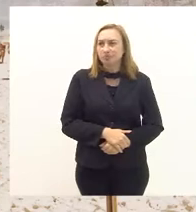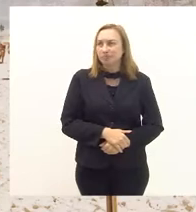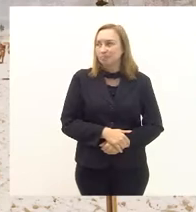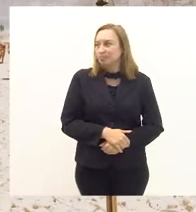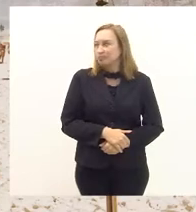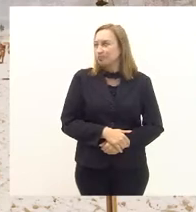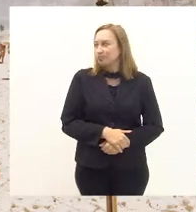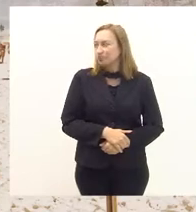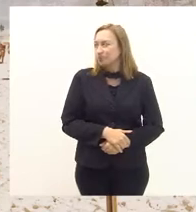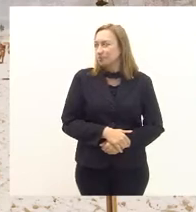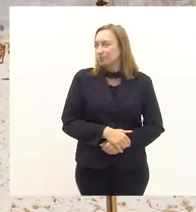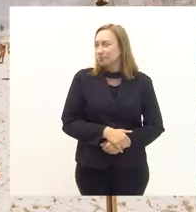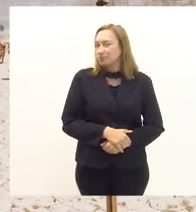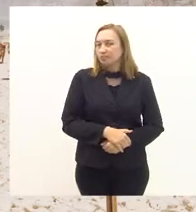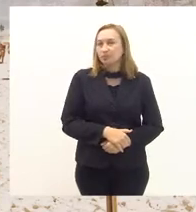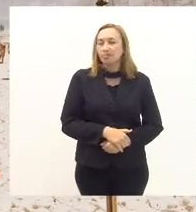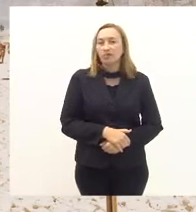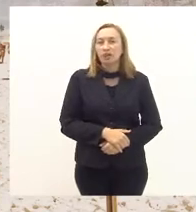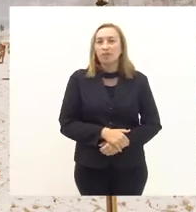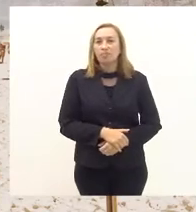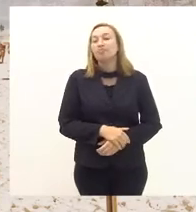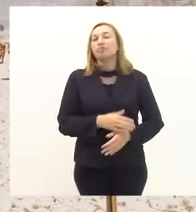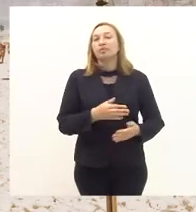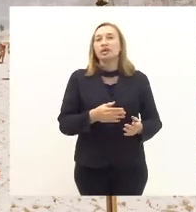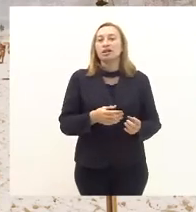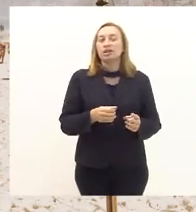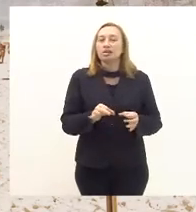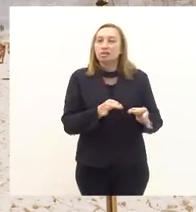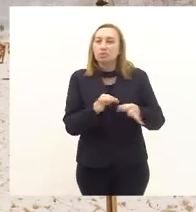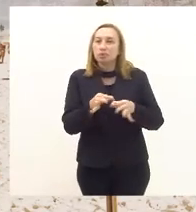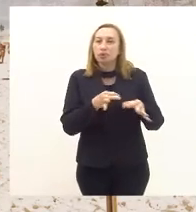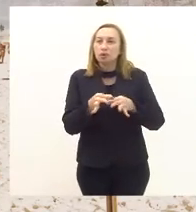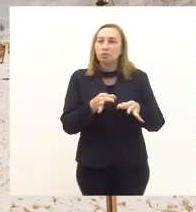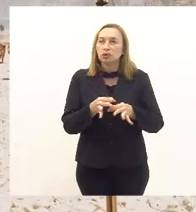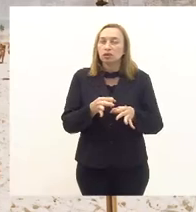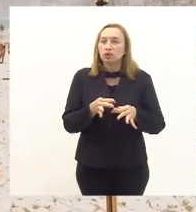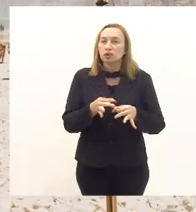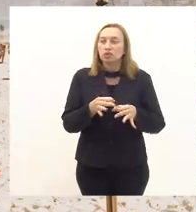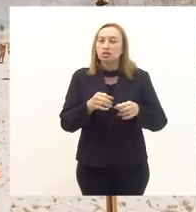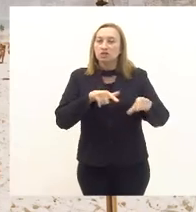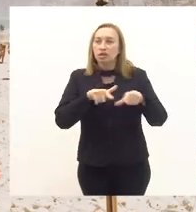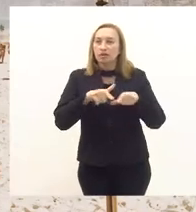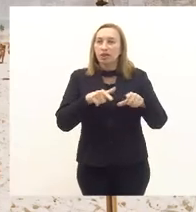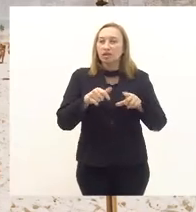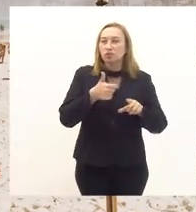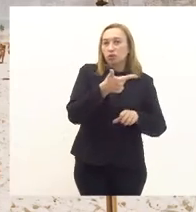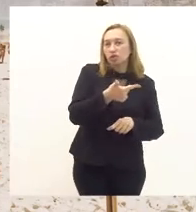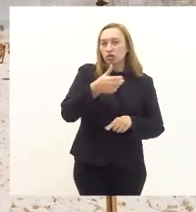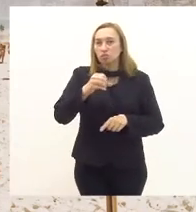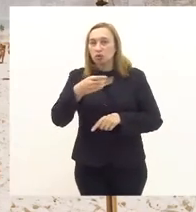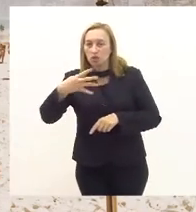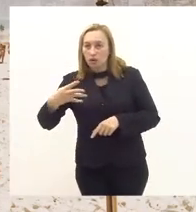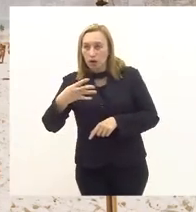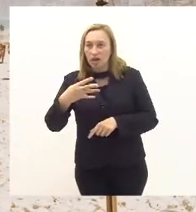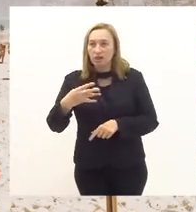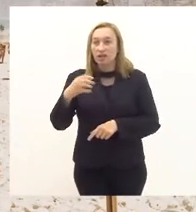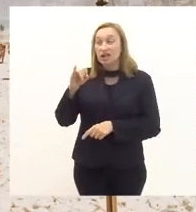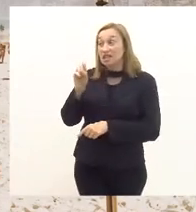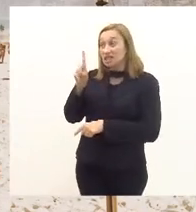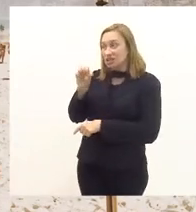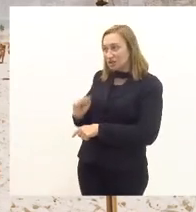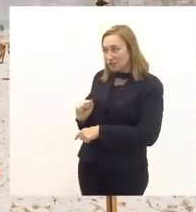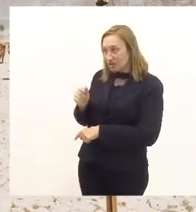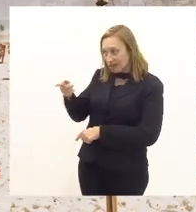uma estrada muito consolidada. Esse programa ele vem de um trabalho desde 2004, né? A Silvia Furtado acabou me trazendo